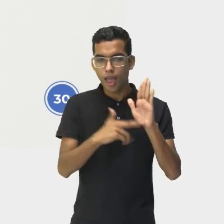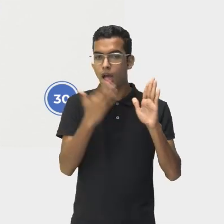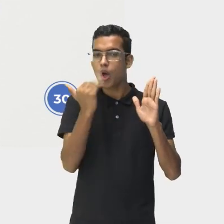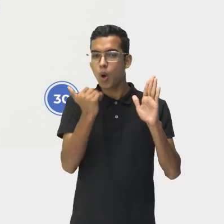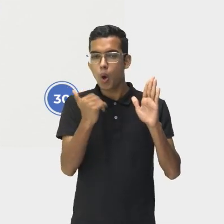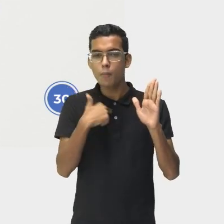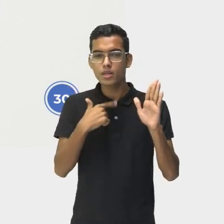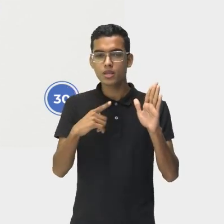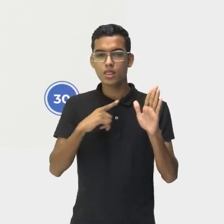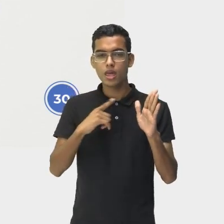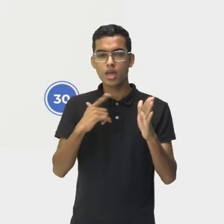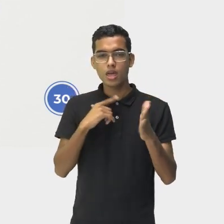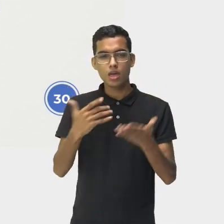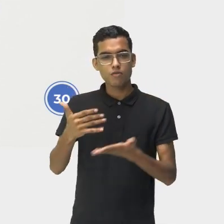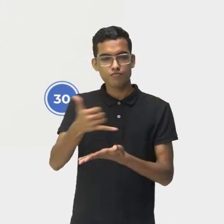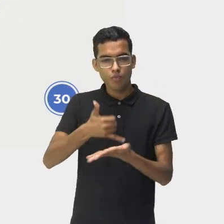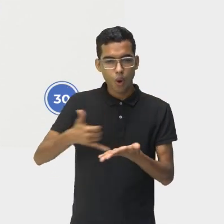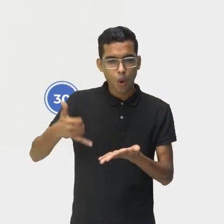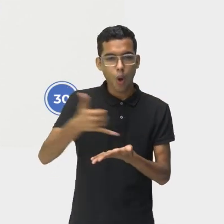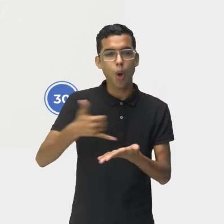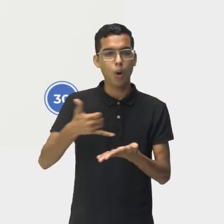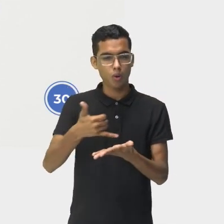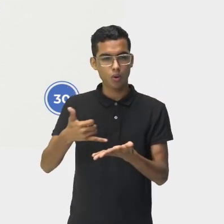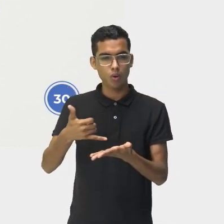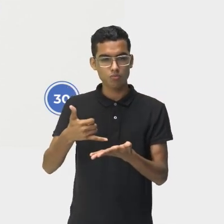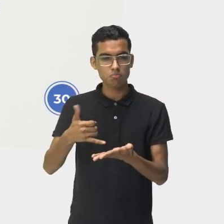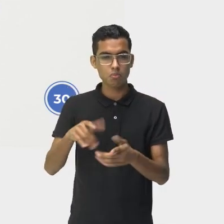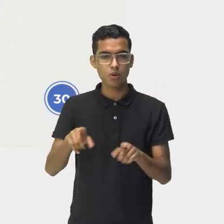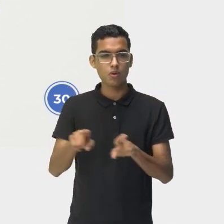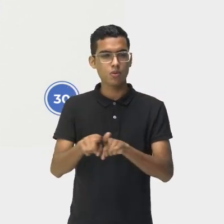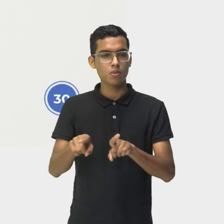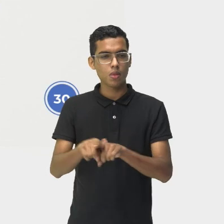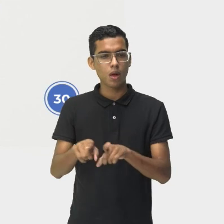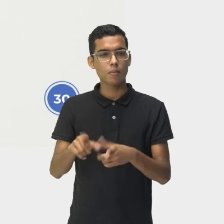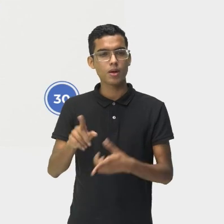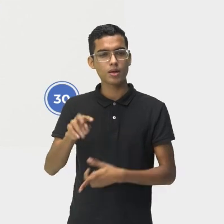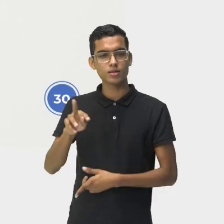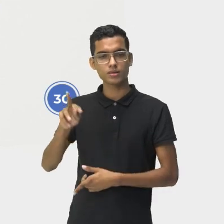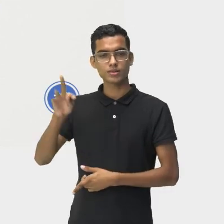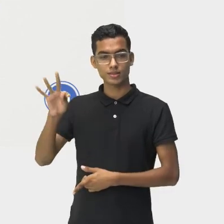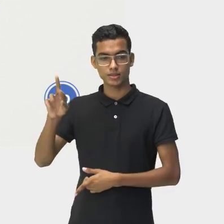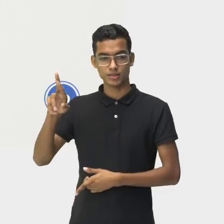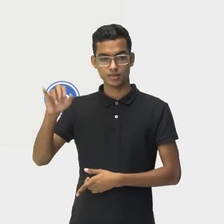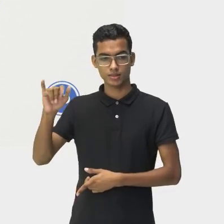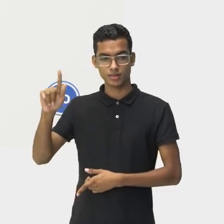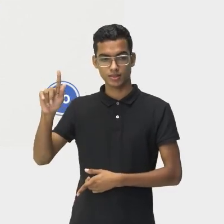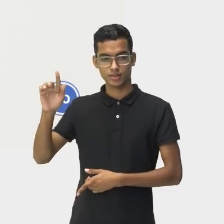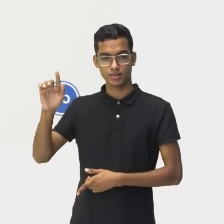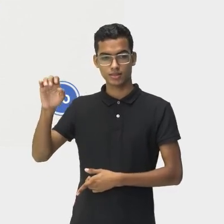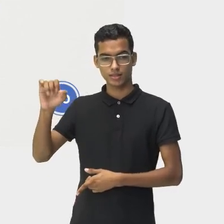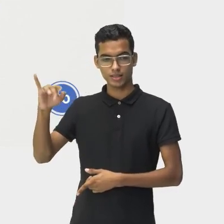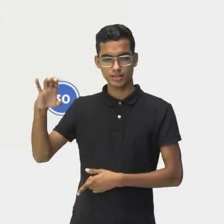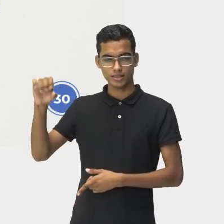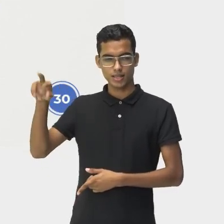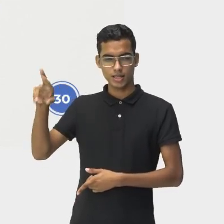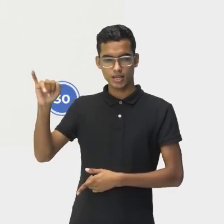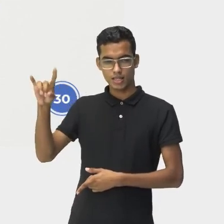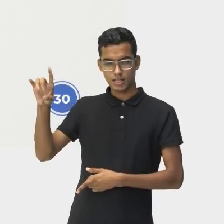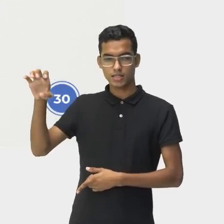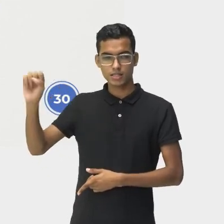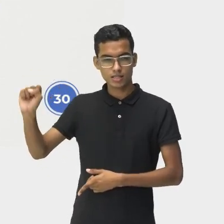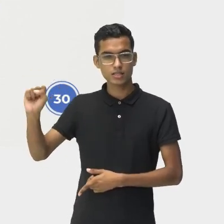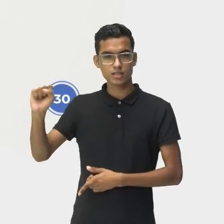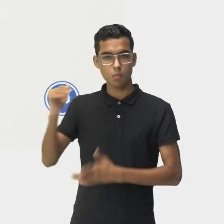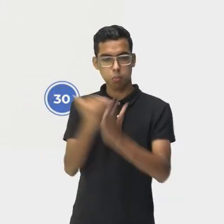gorduras, quando o organismo produz colesterol e triglicerídeos demais, ou seja,